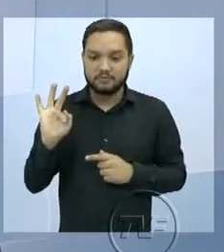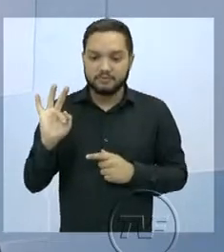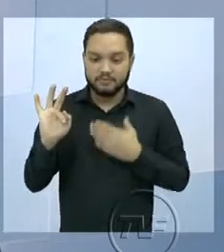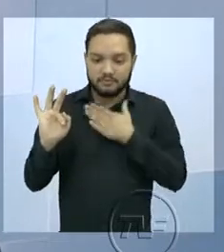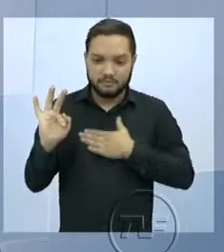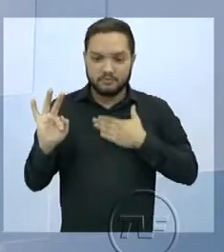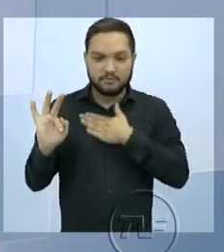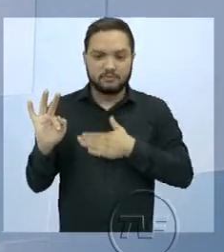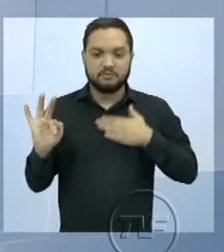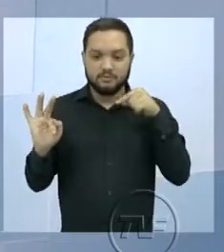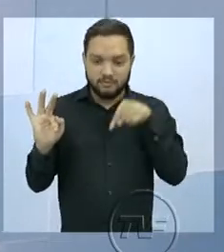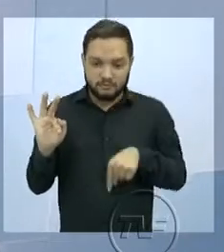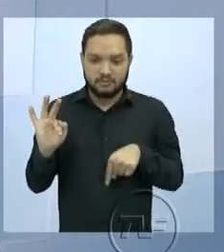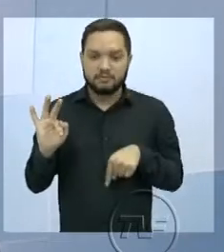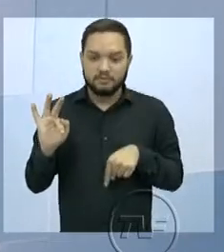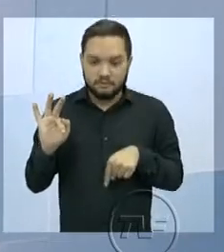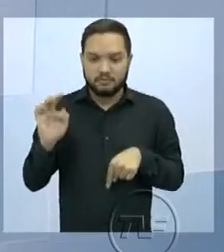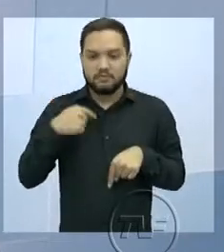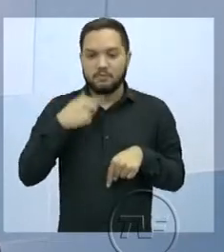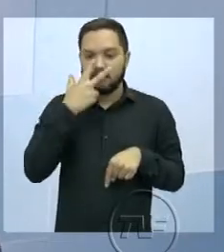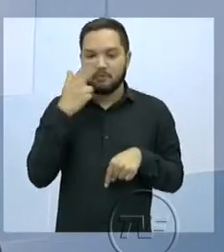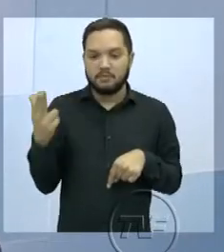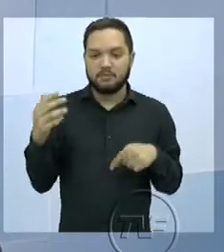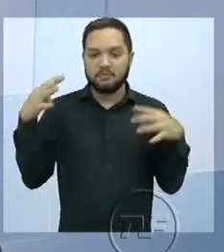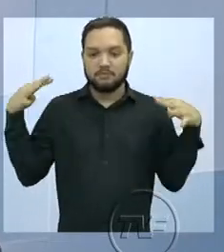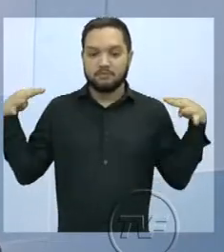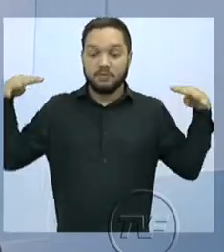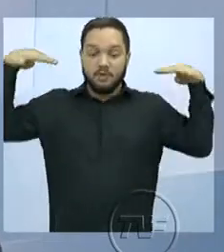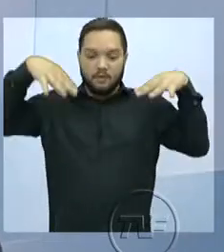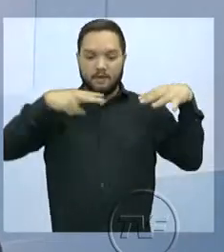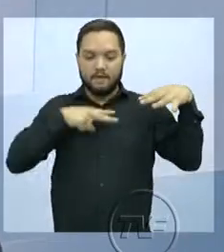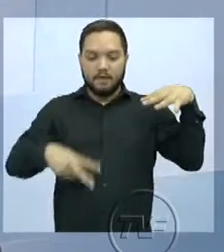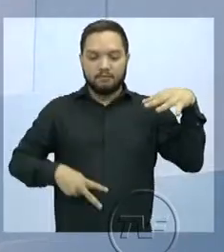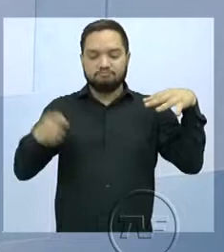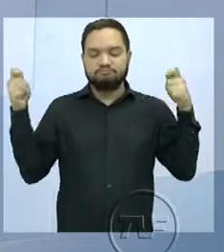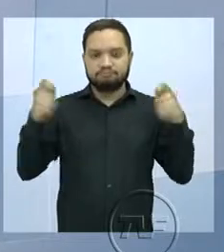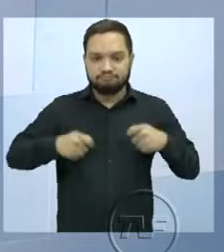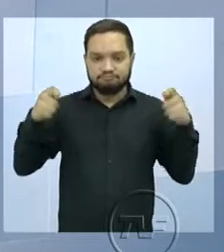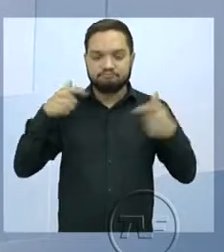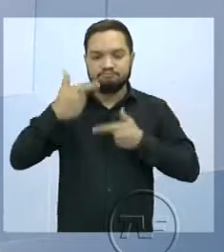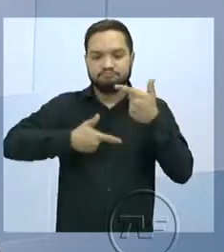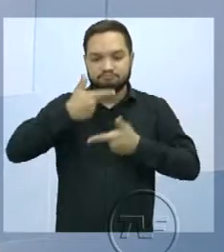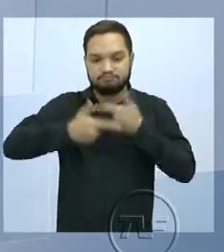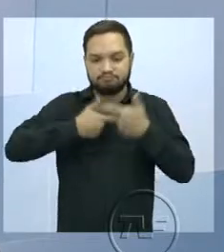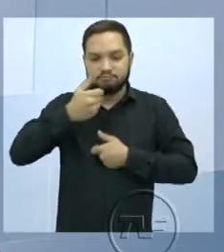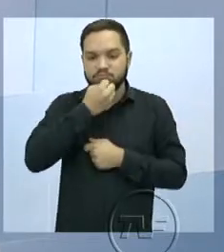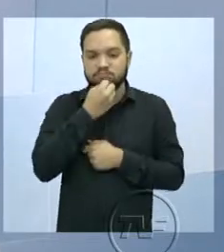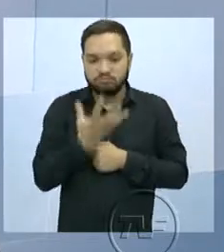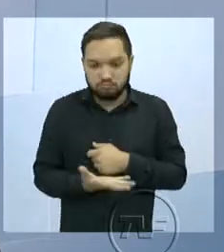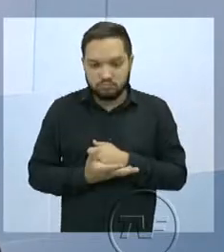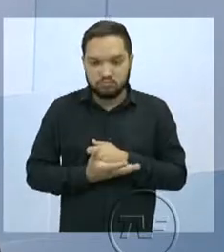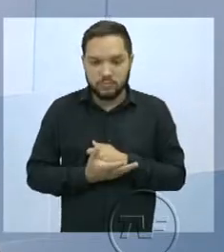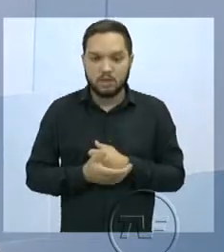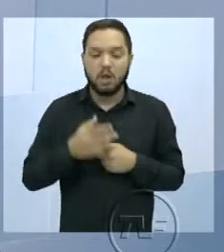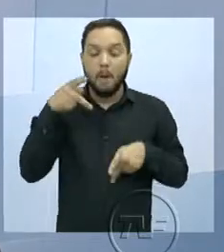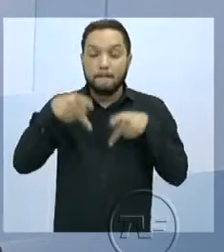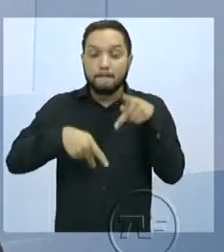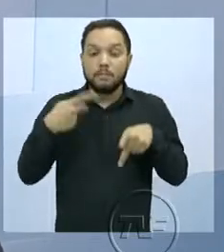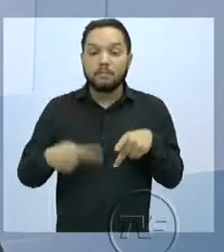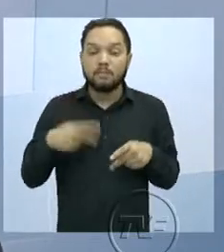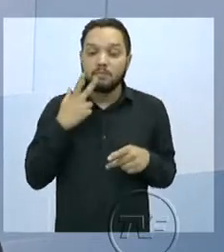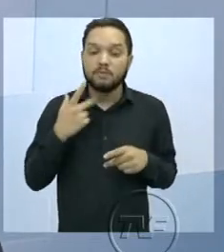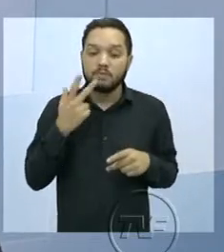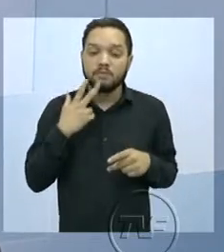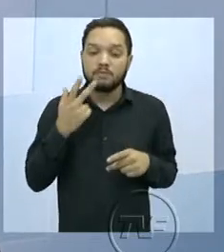na nossa casa, dando muita visibilidade ao trabalho dos vereadores. Isso é um canal direto para que o povo de Fortaleza,